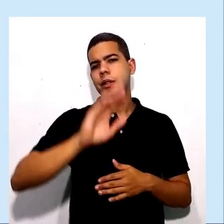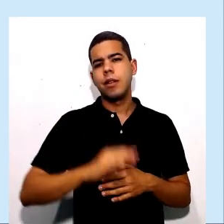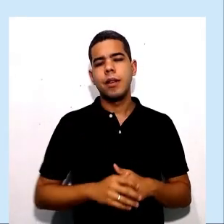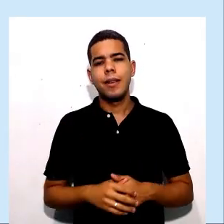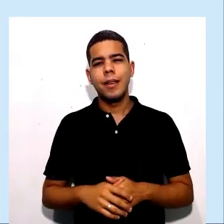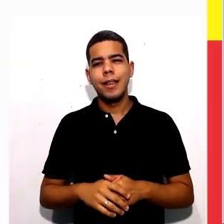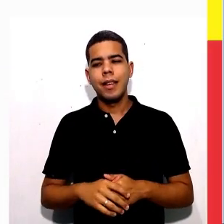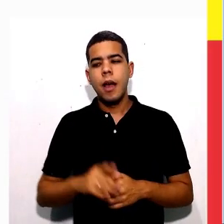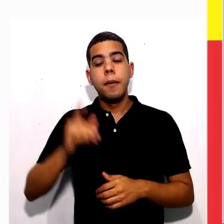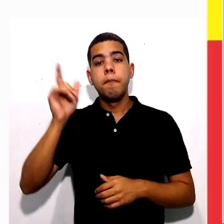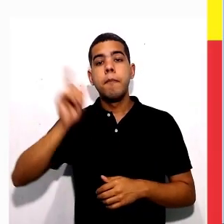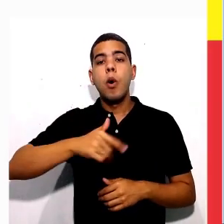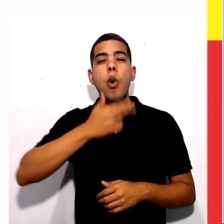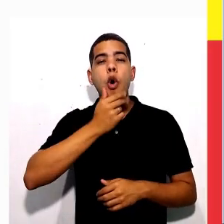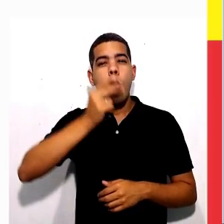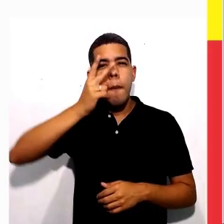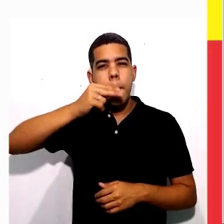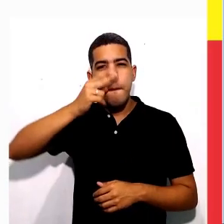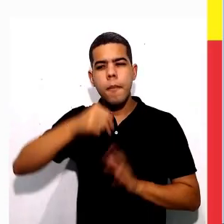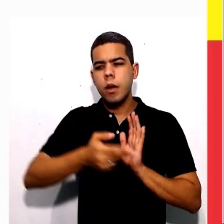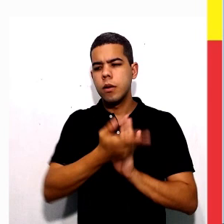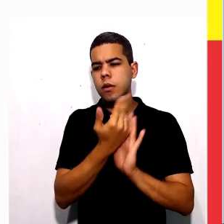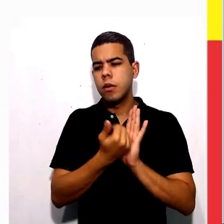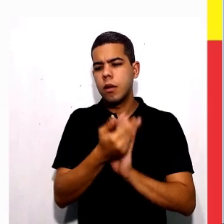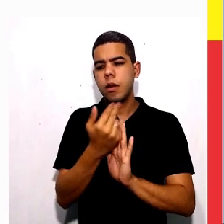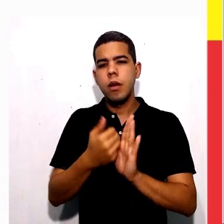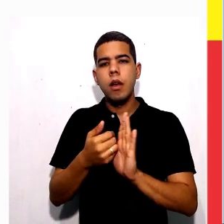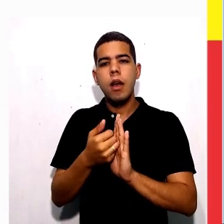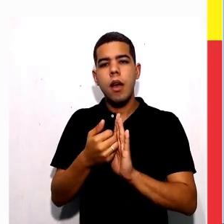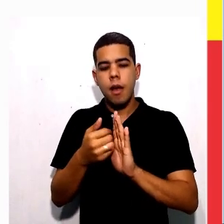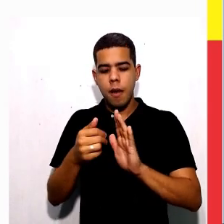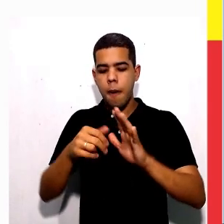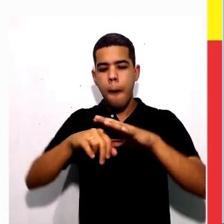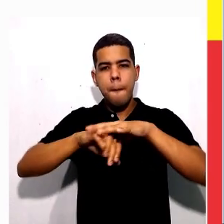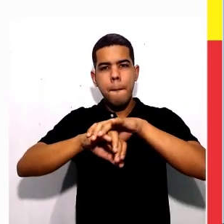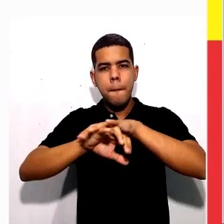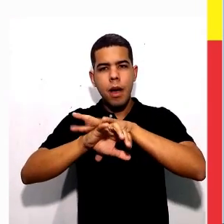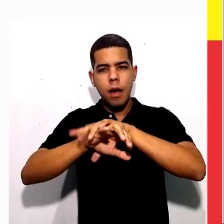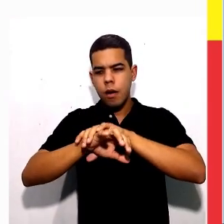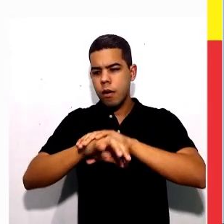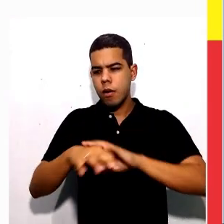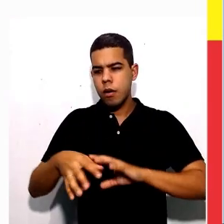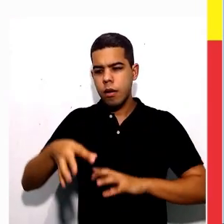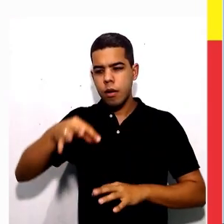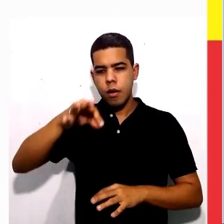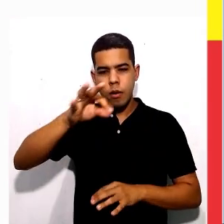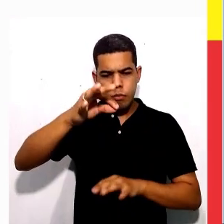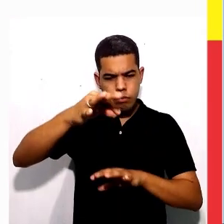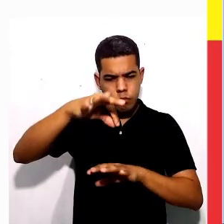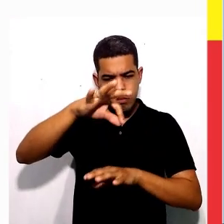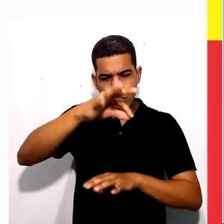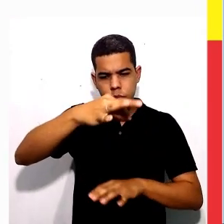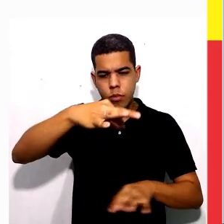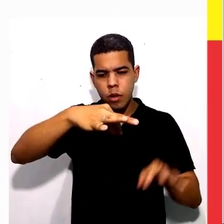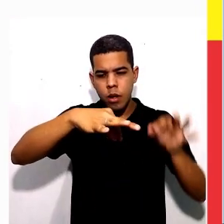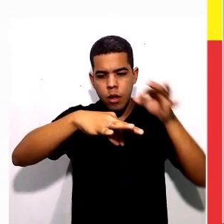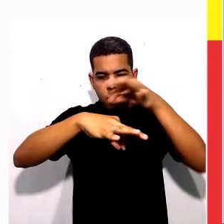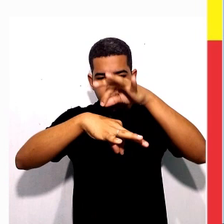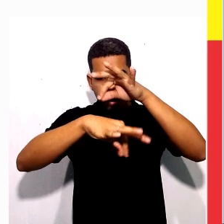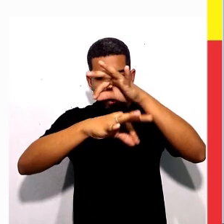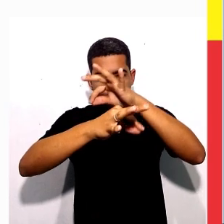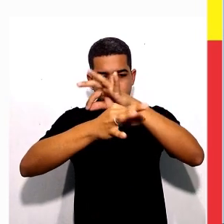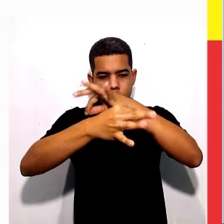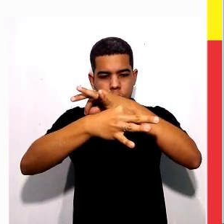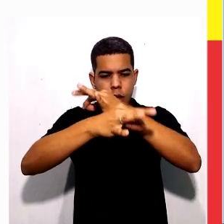artista, ó, desenhando mãos. Veja aqui, uma mão depende da outra e temos esse ciclo. Então,